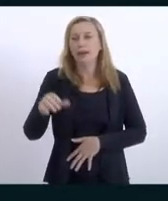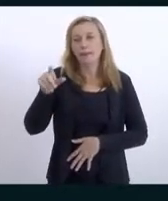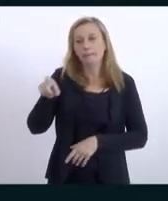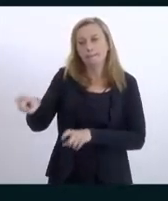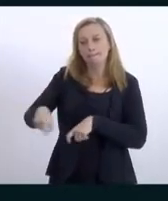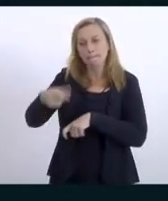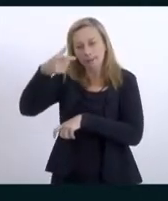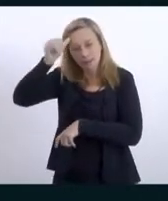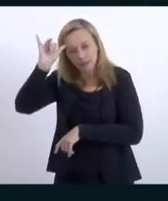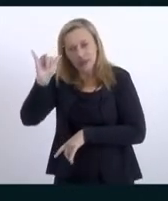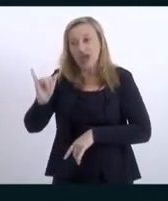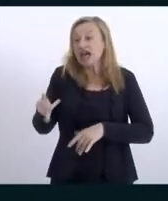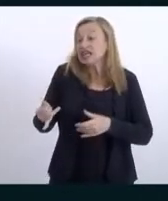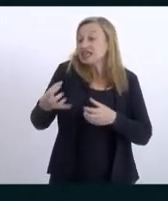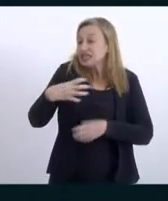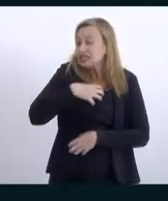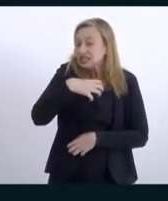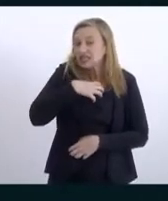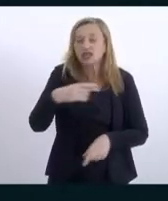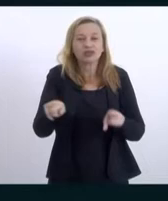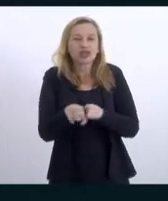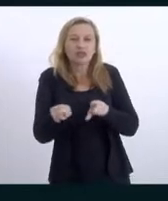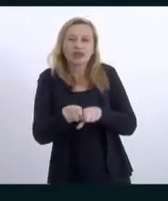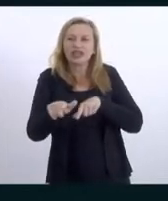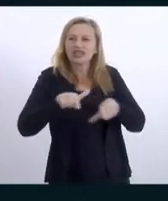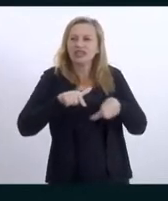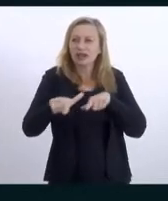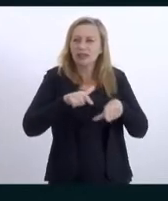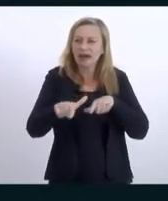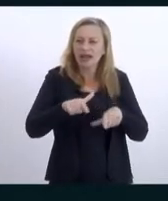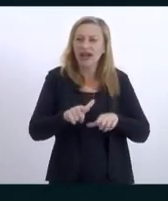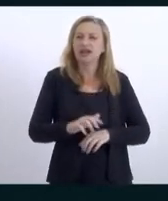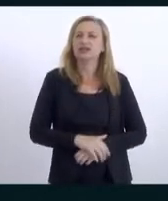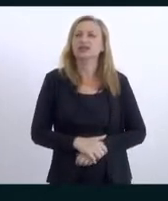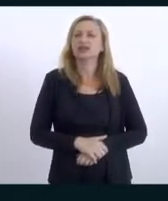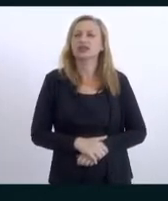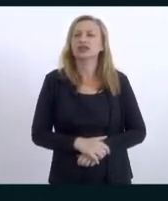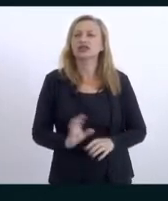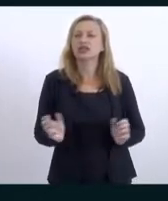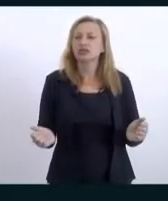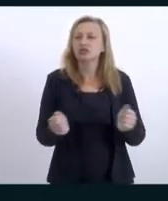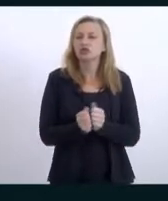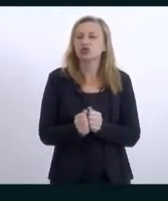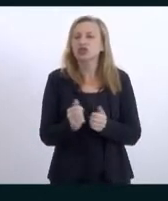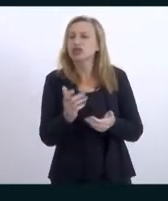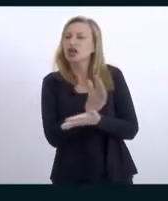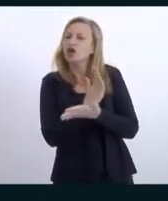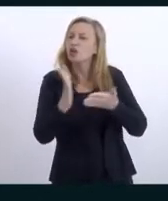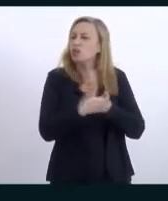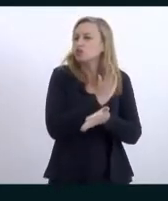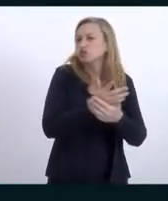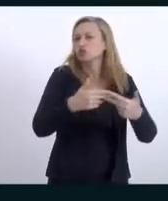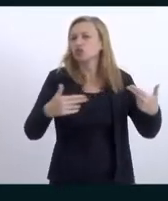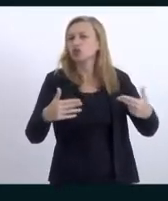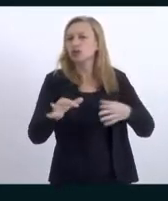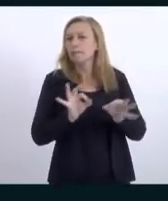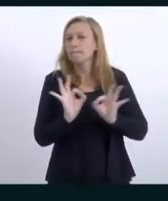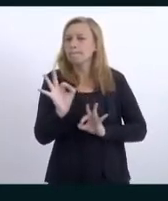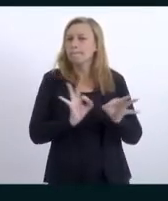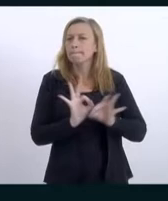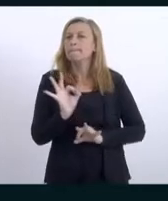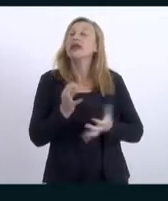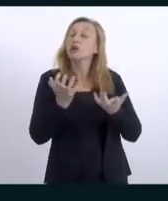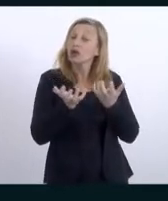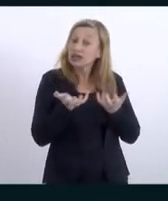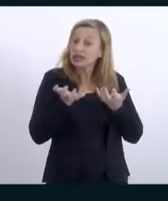nesse sentido, até por ter trabalhado lá com o diretor Estrela e ter me envolvido em algumas coisas do planejamento, eu